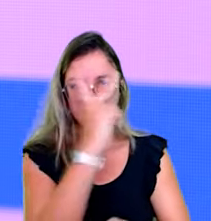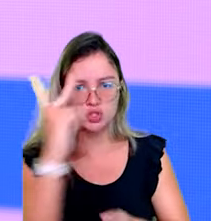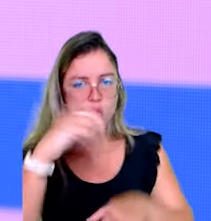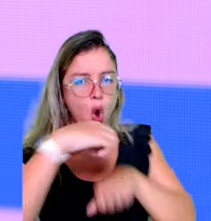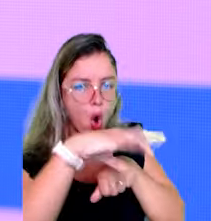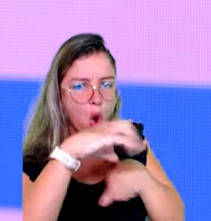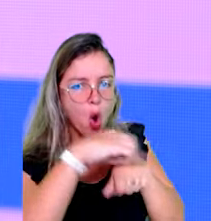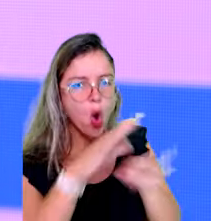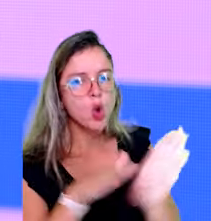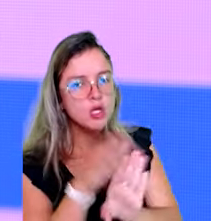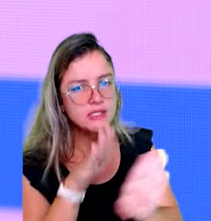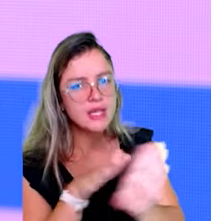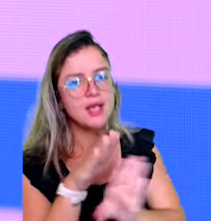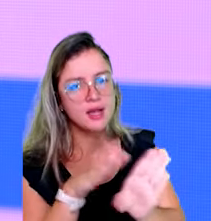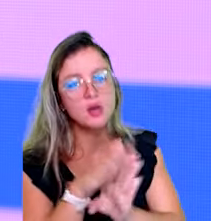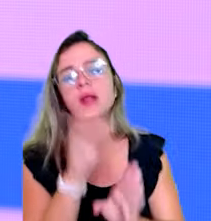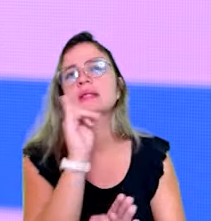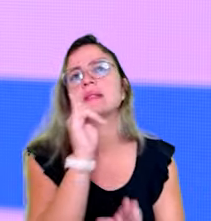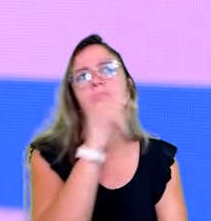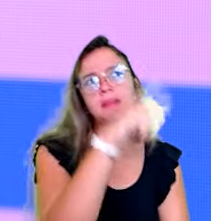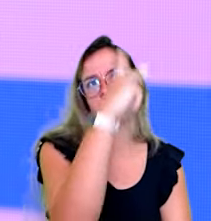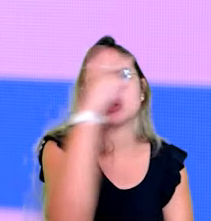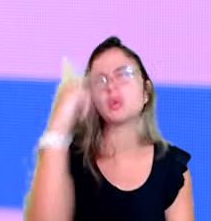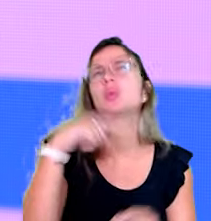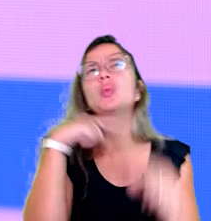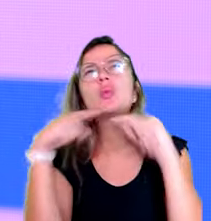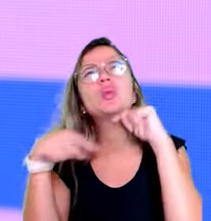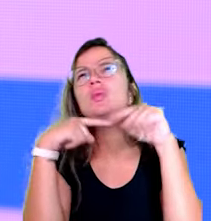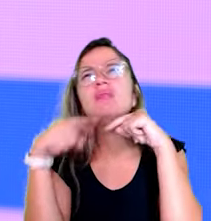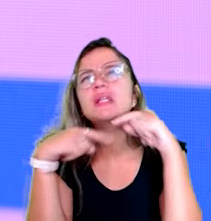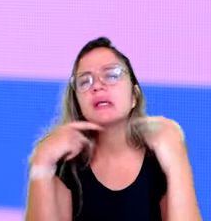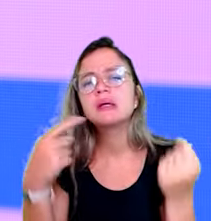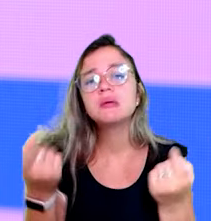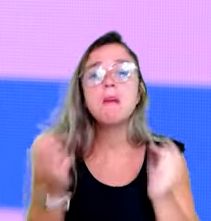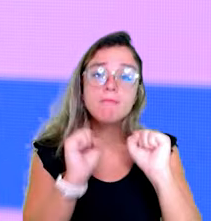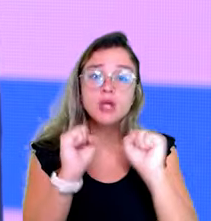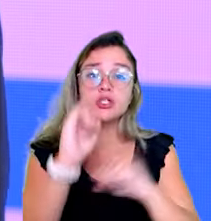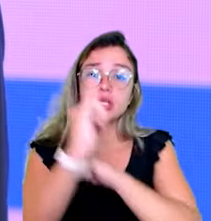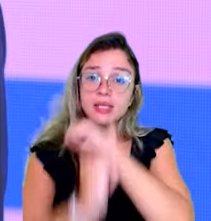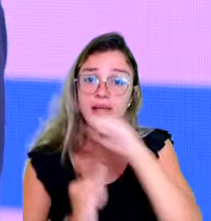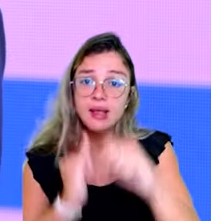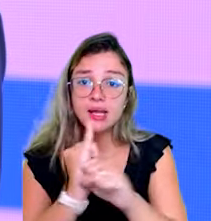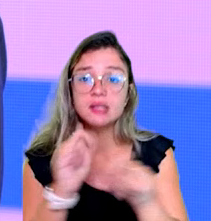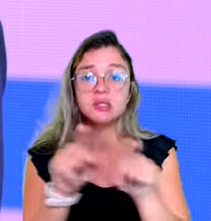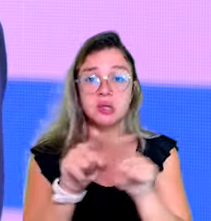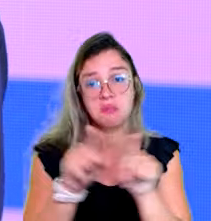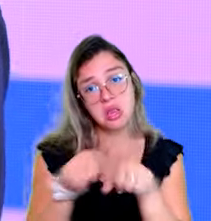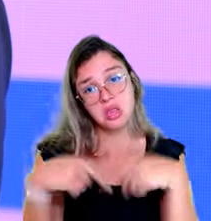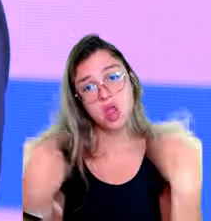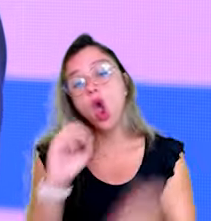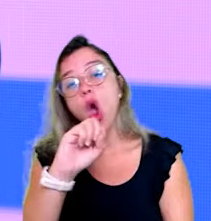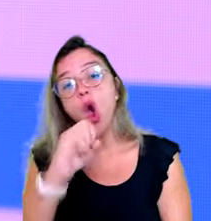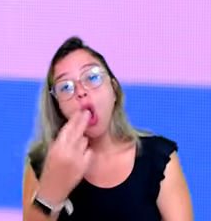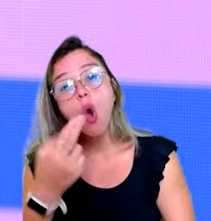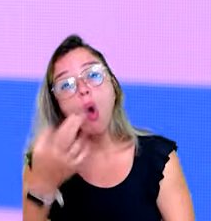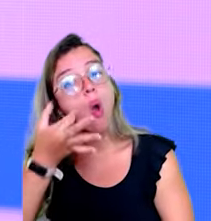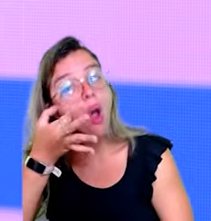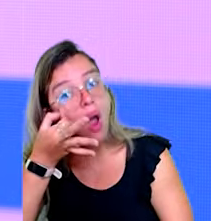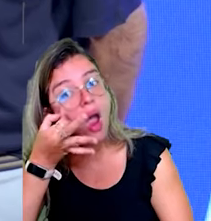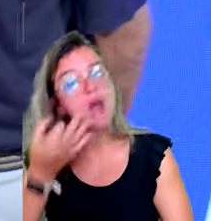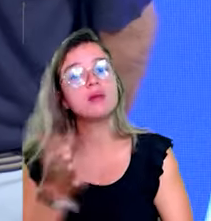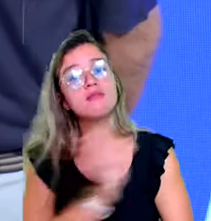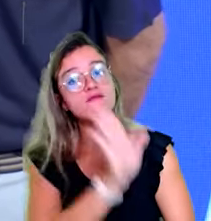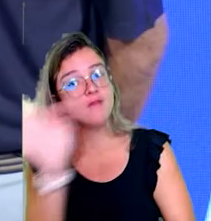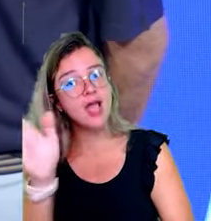mediante agendamento, ele leva as suas dúvidas, pode ser online também, onde ele leva as suas dúvidas